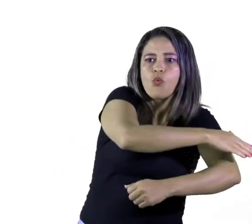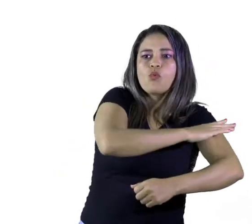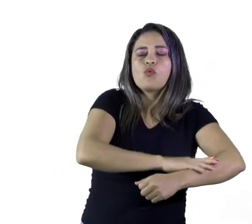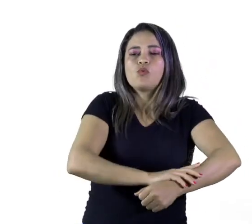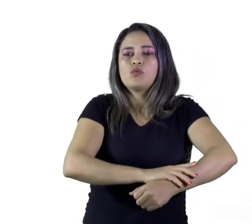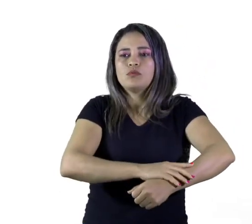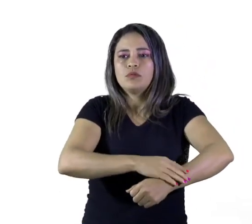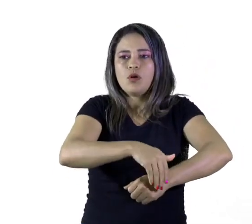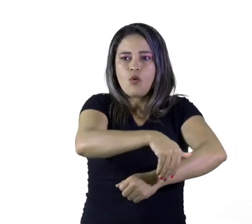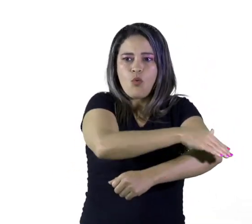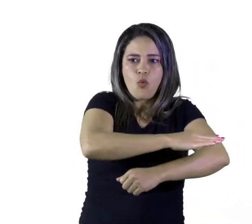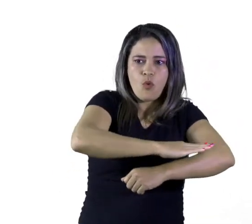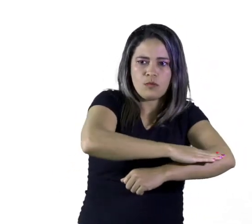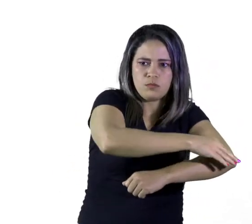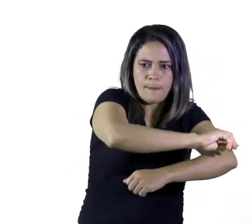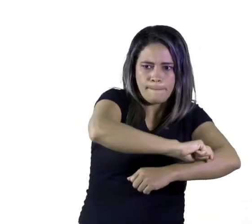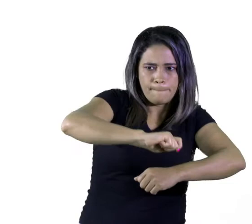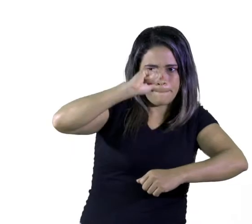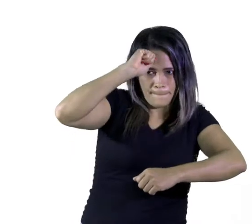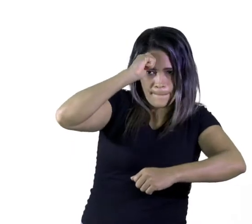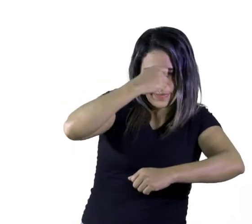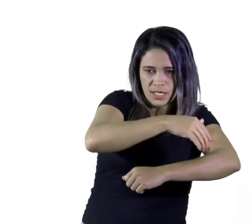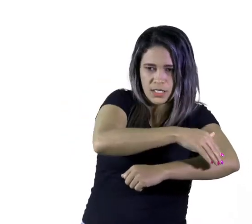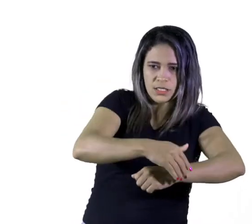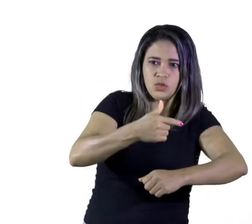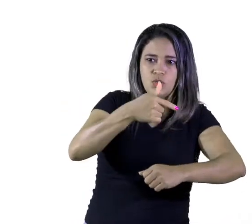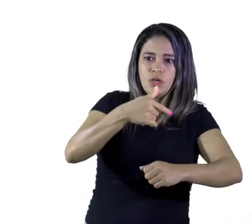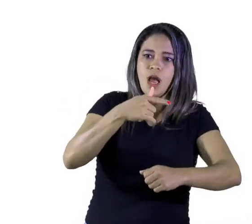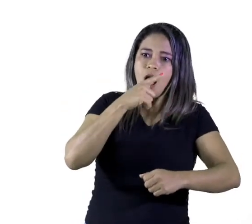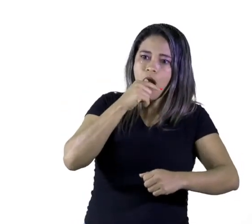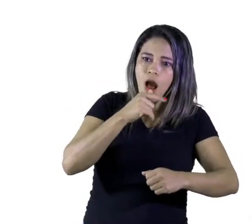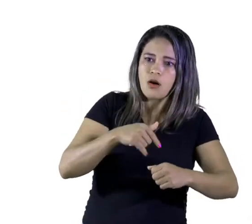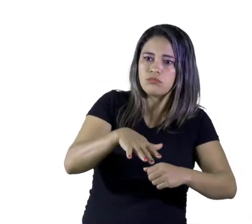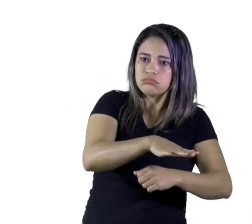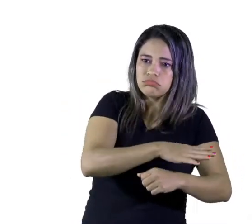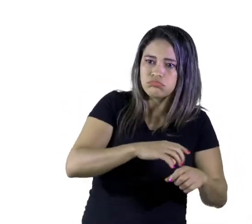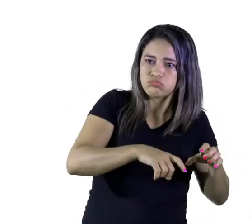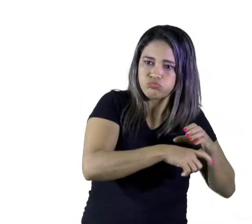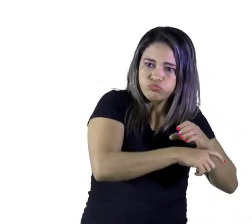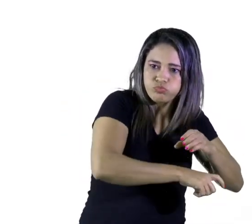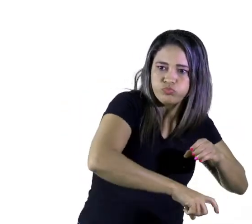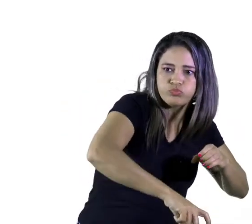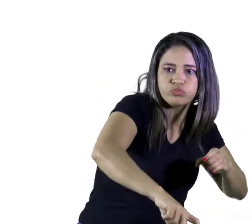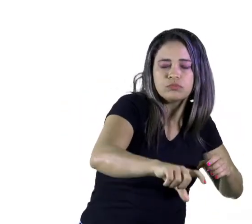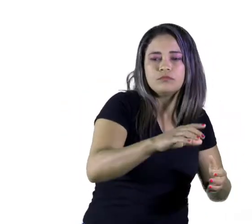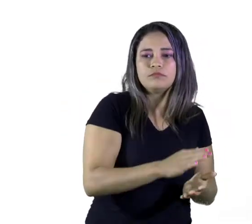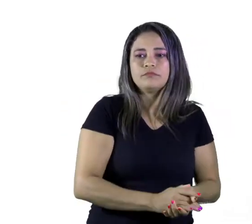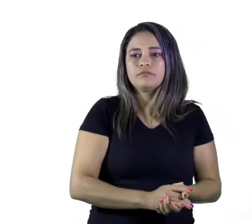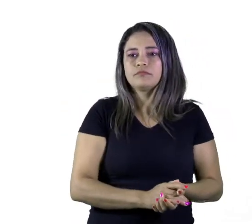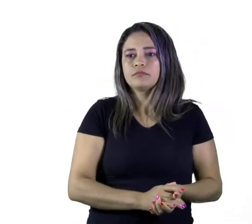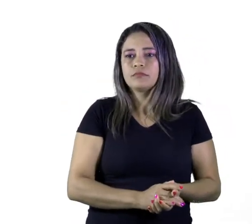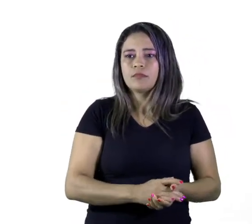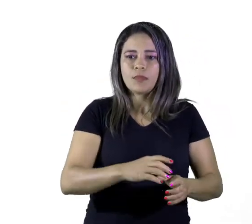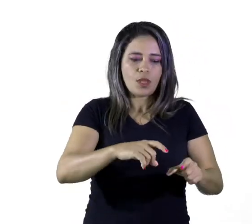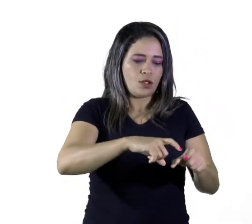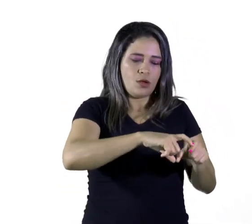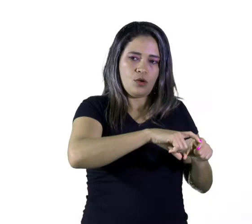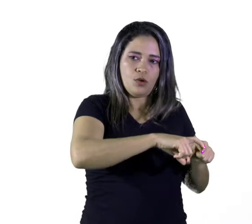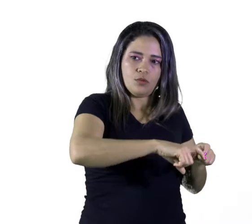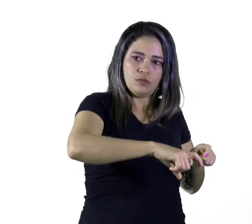Pavimentadas é calçadas, tá? Abastecimento de água e sistema de esgoto sanitário, o meio-fio ou